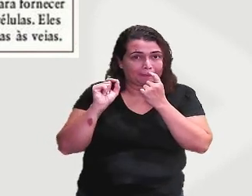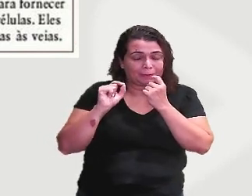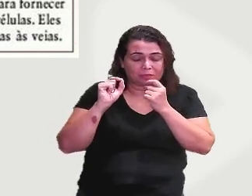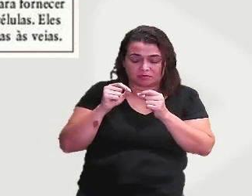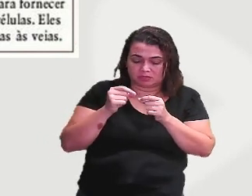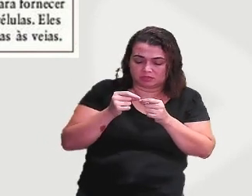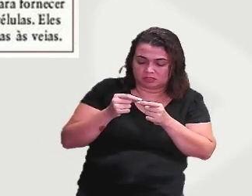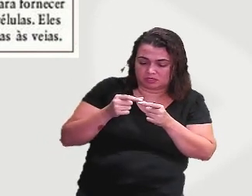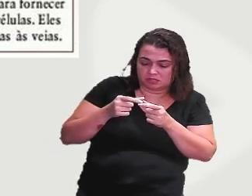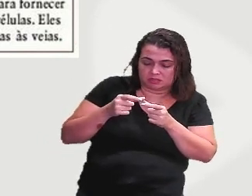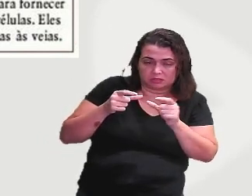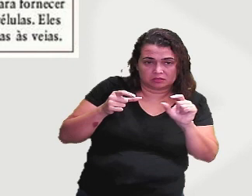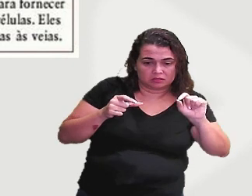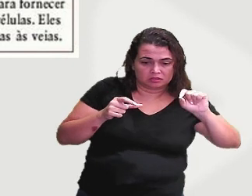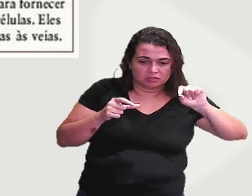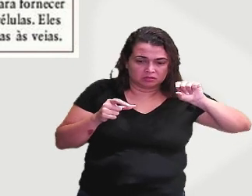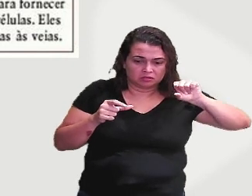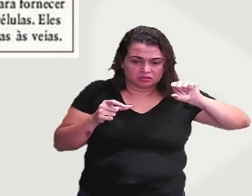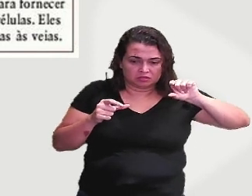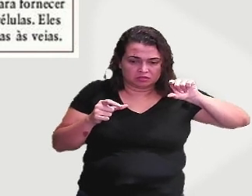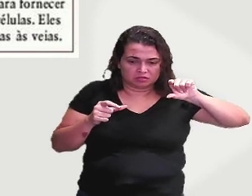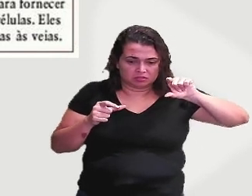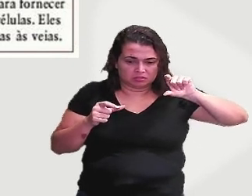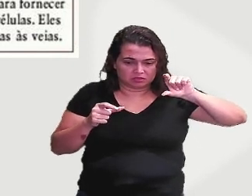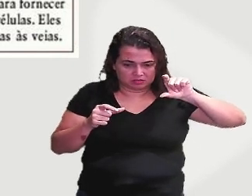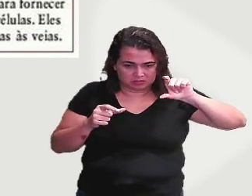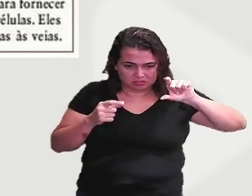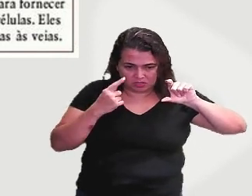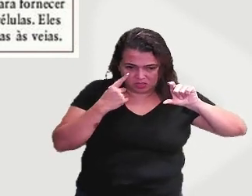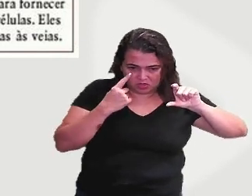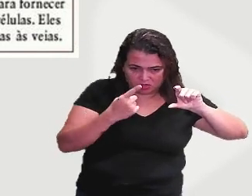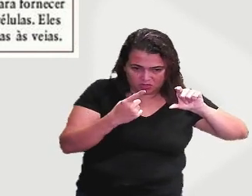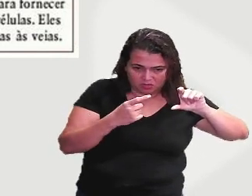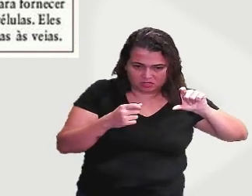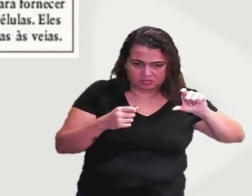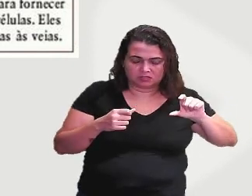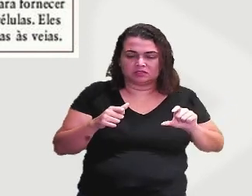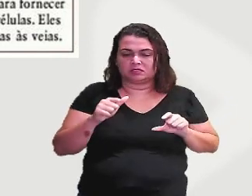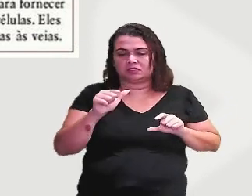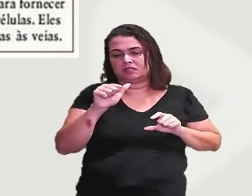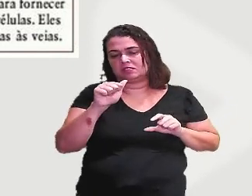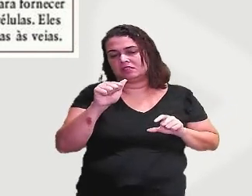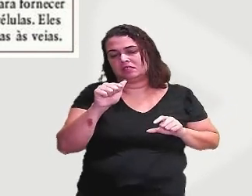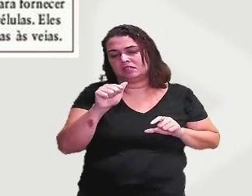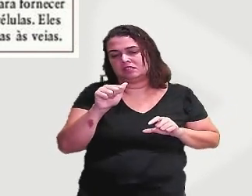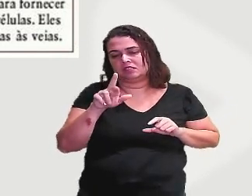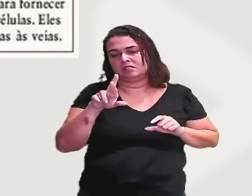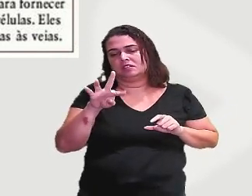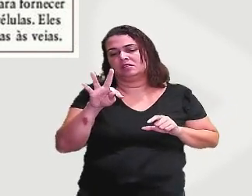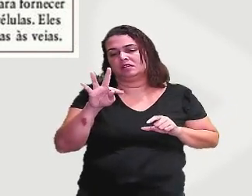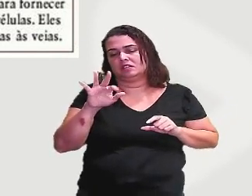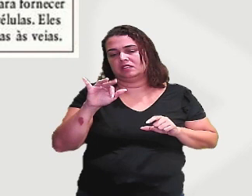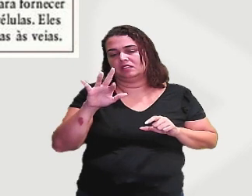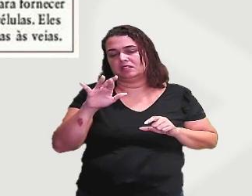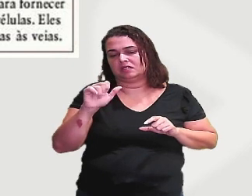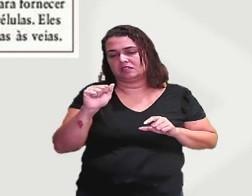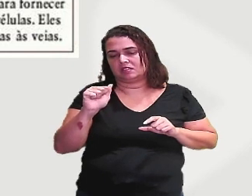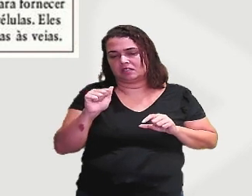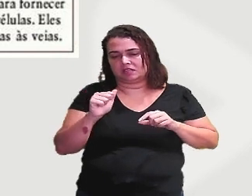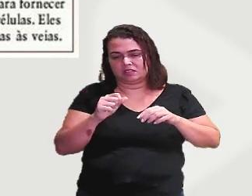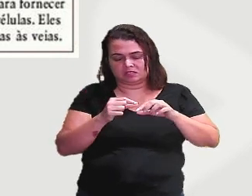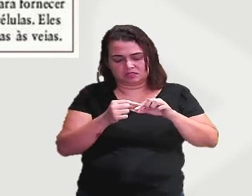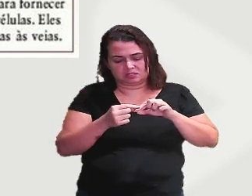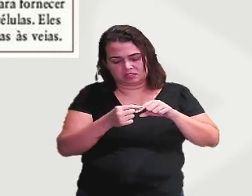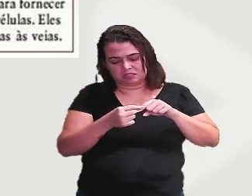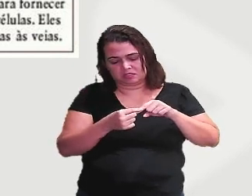gente vai observar que na artéria, né, a parede da artéria ela tem uma espessura mais grossa, né? A da veia tem uma espessura intermediária